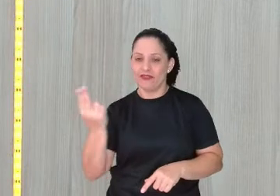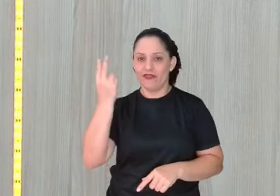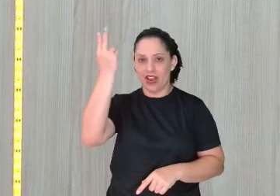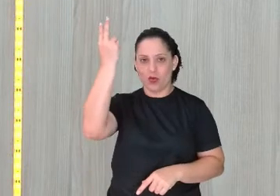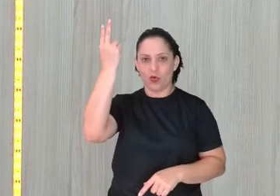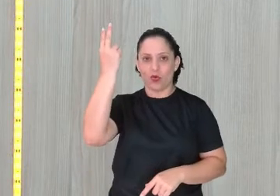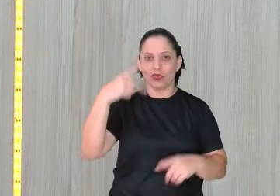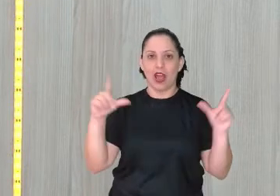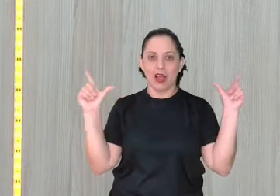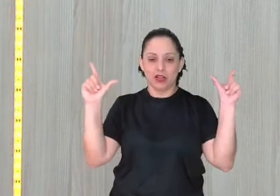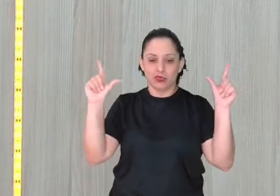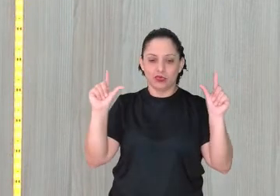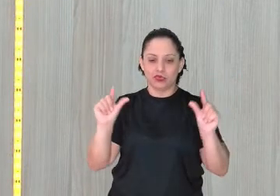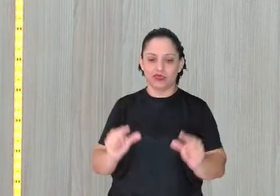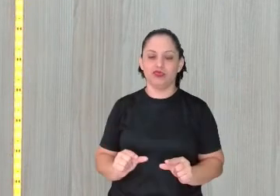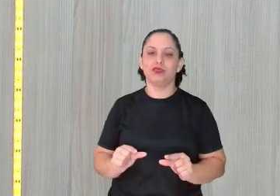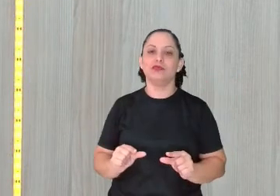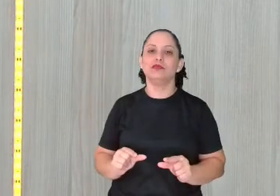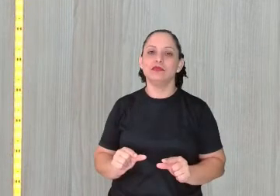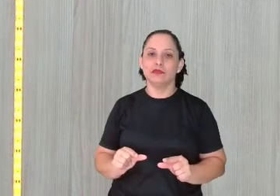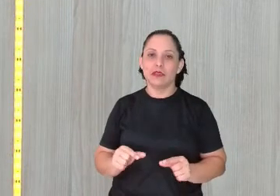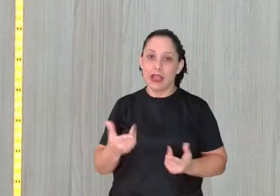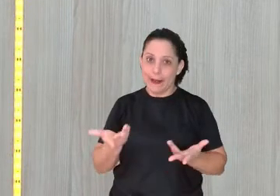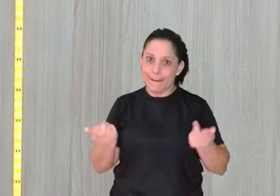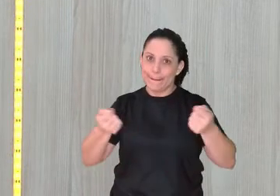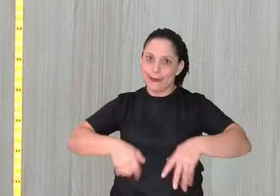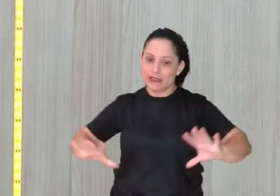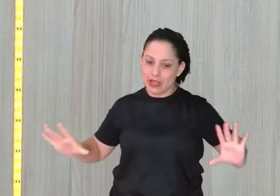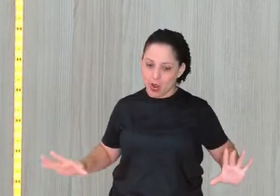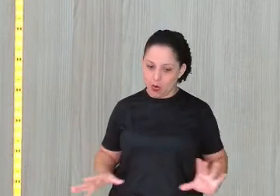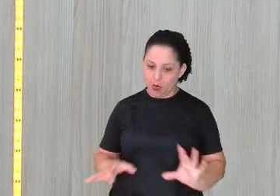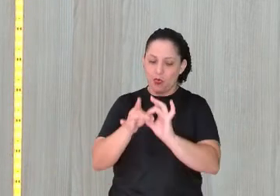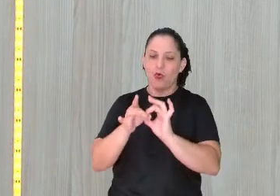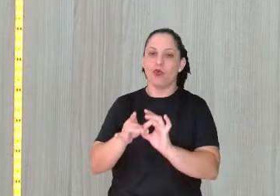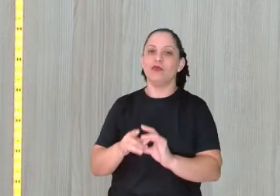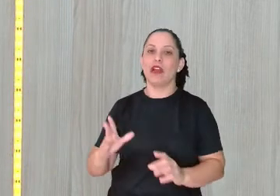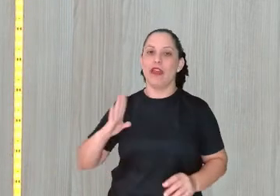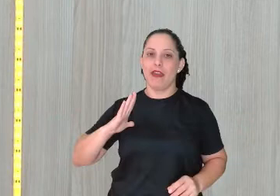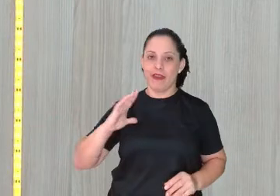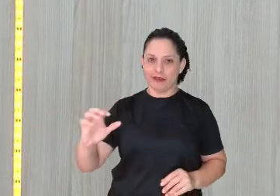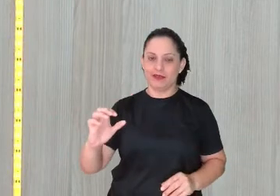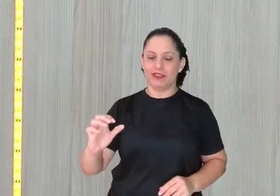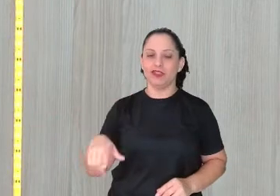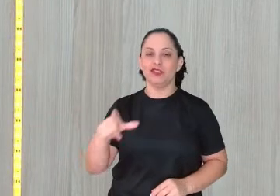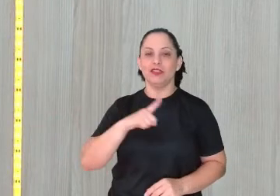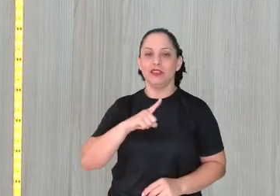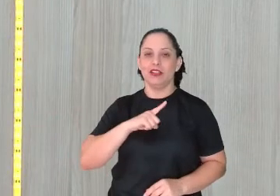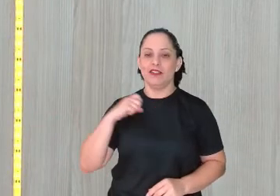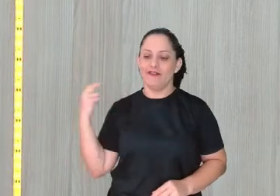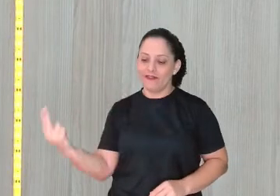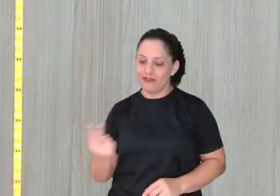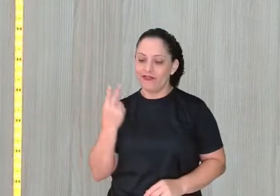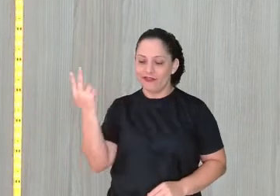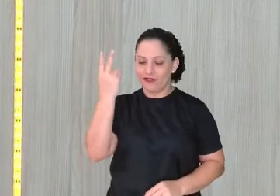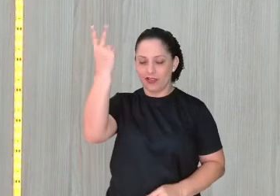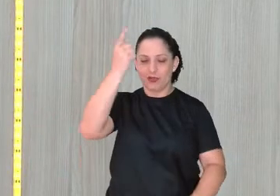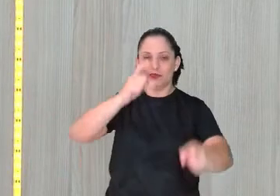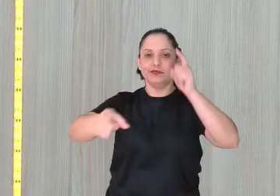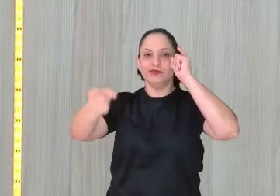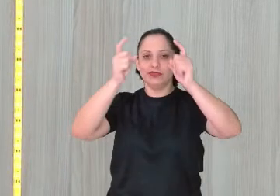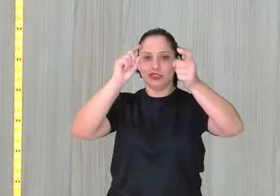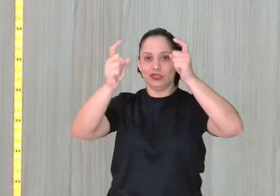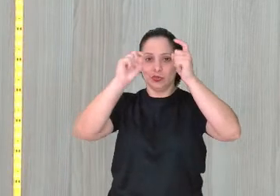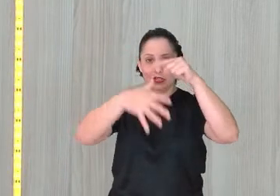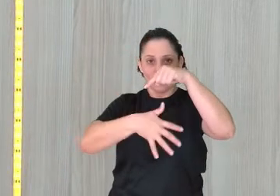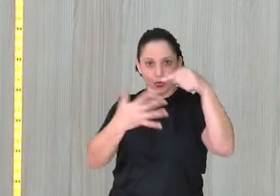pouquinho desequilibrados, desconectados, né? Precisamos trazer valores éticos, né, e começar a discutir sobre essas